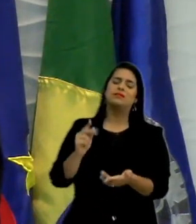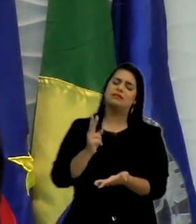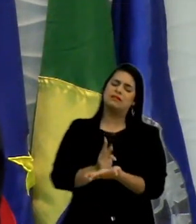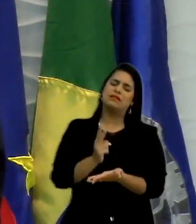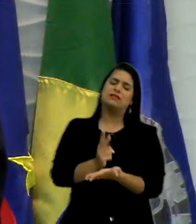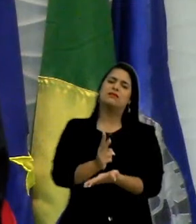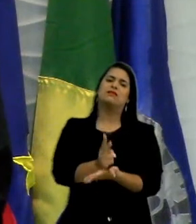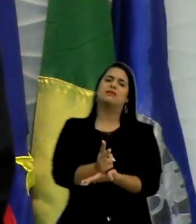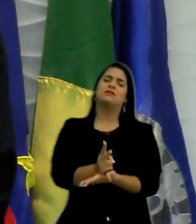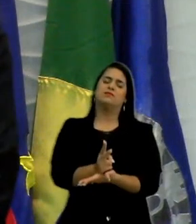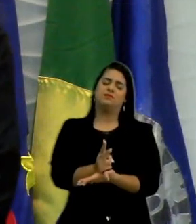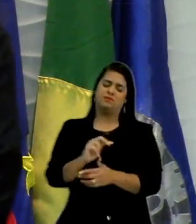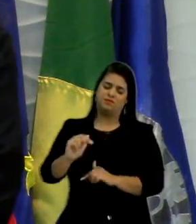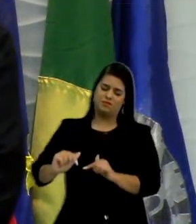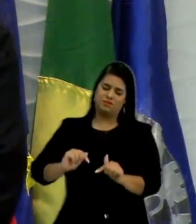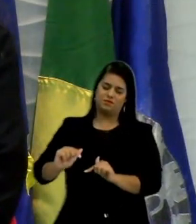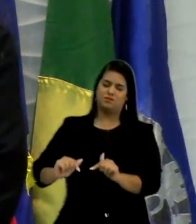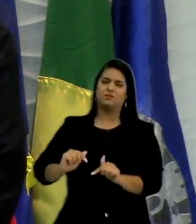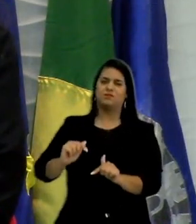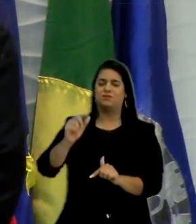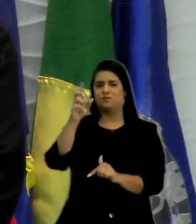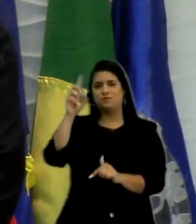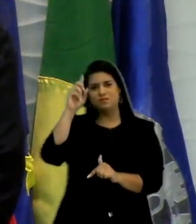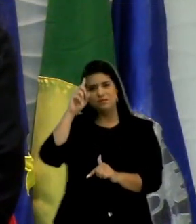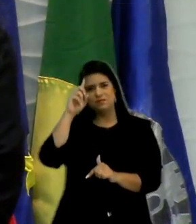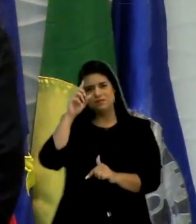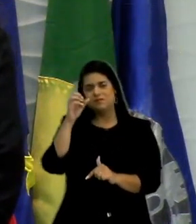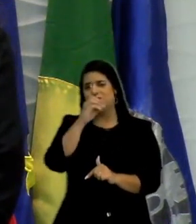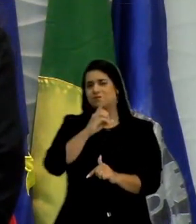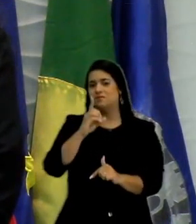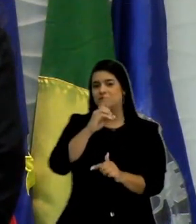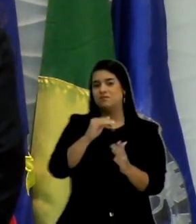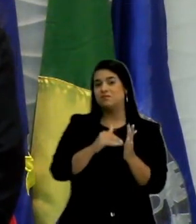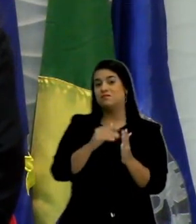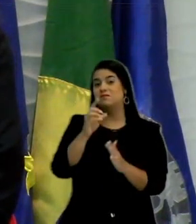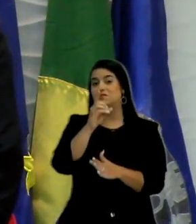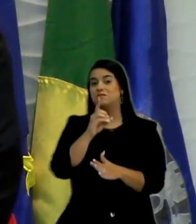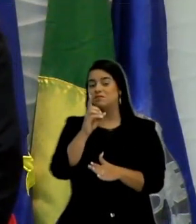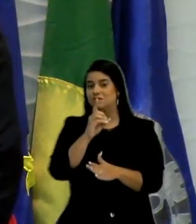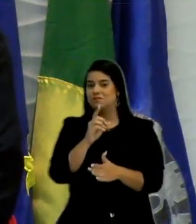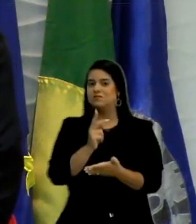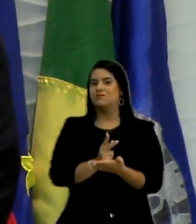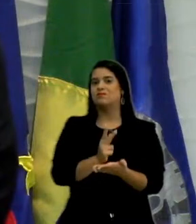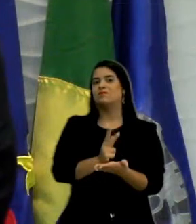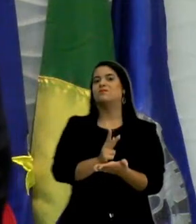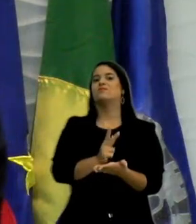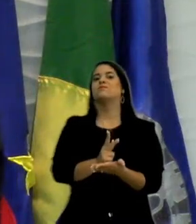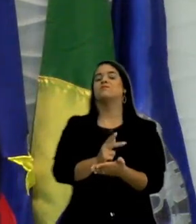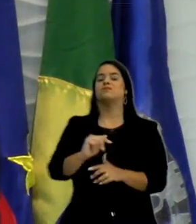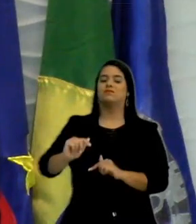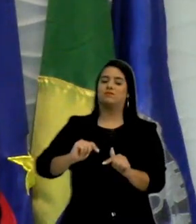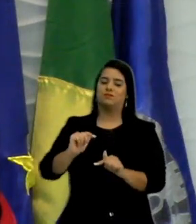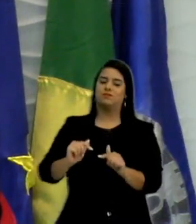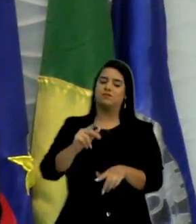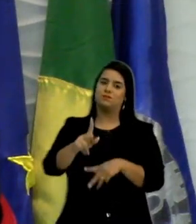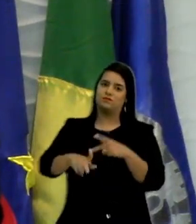Trabalha todos os dias, de domingo a domingo. Estamos aí prestando serviço à nossa população.